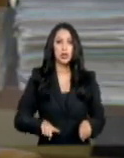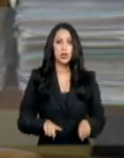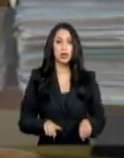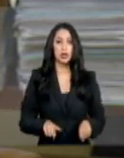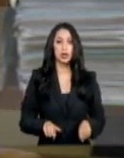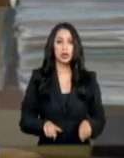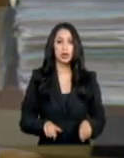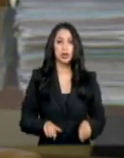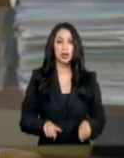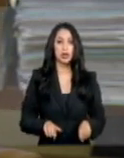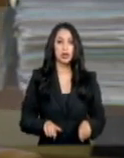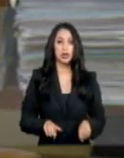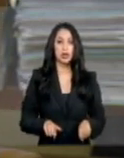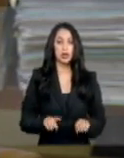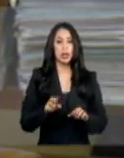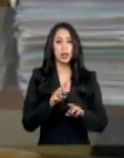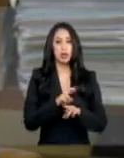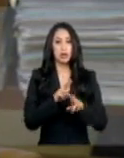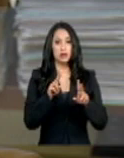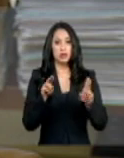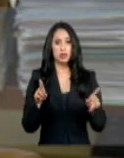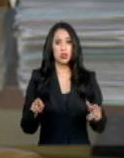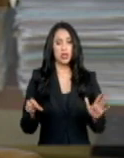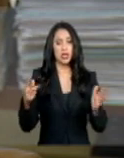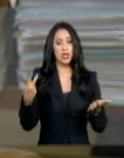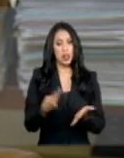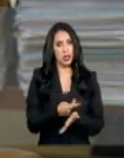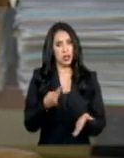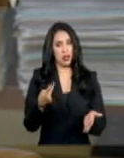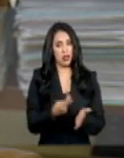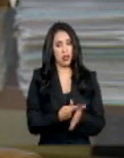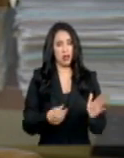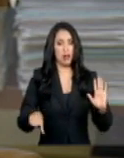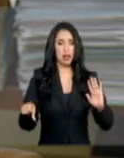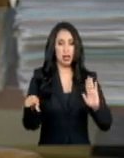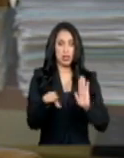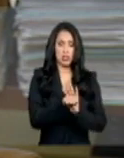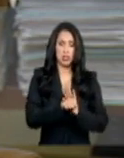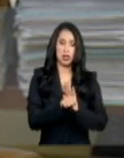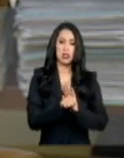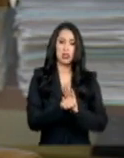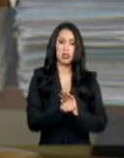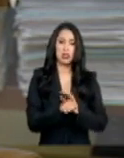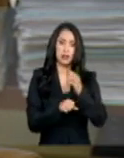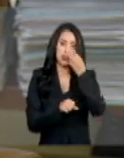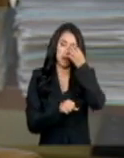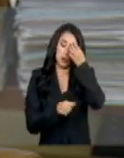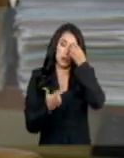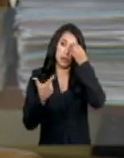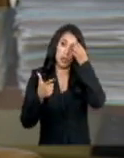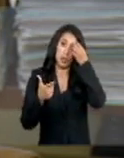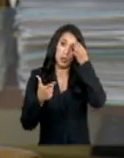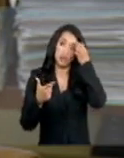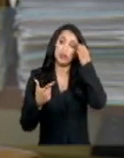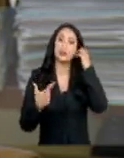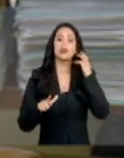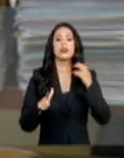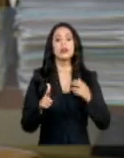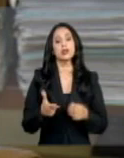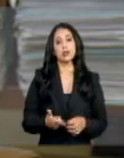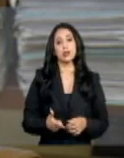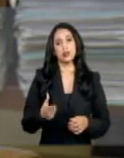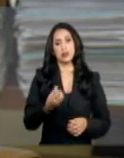interferências ilícitas inclusões de terceiros na esfera de sua vida